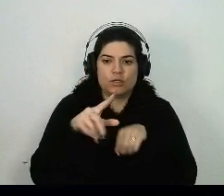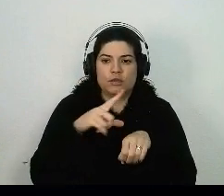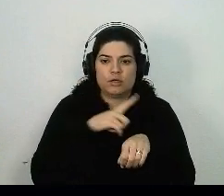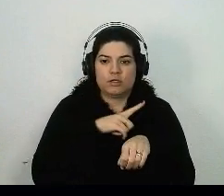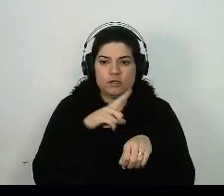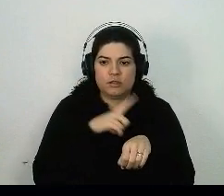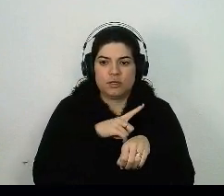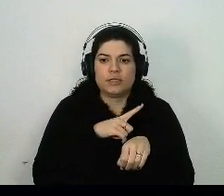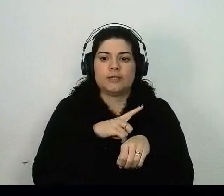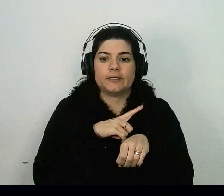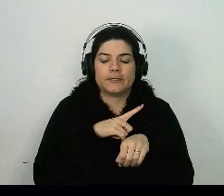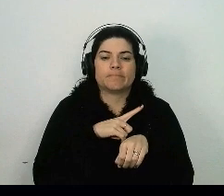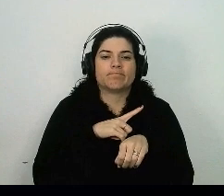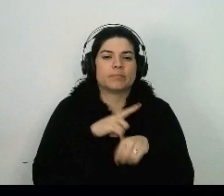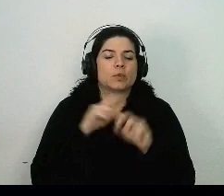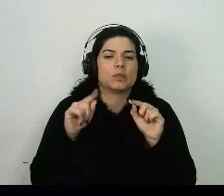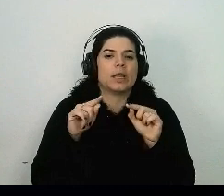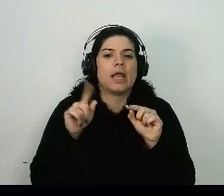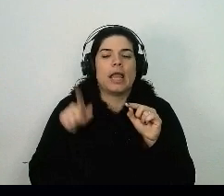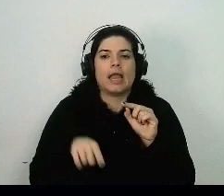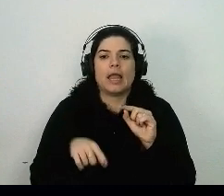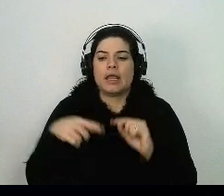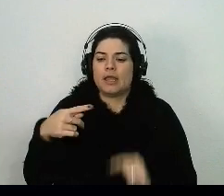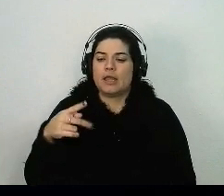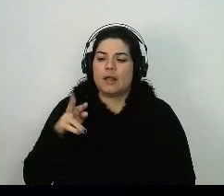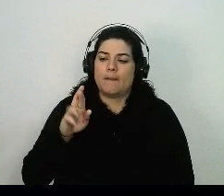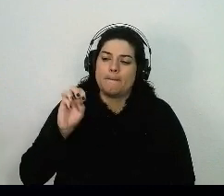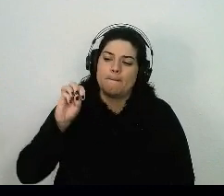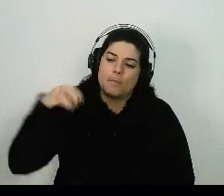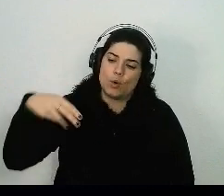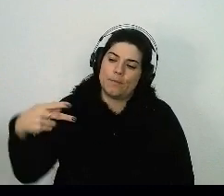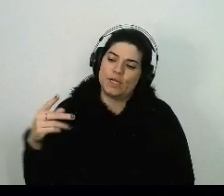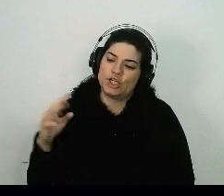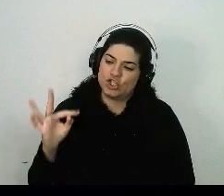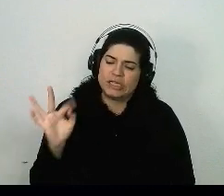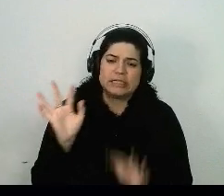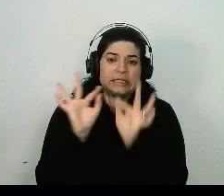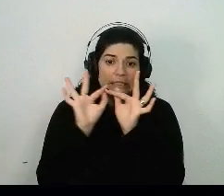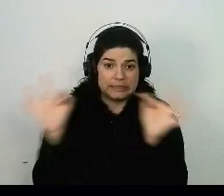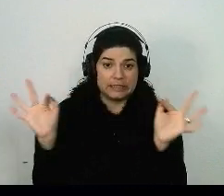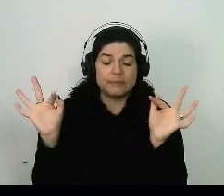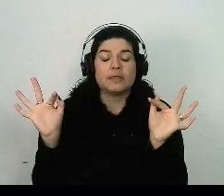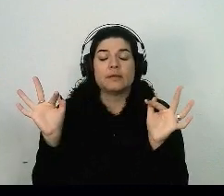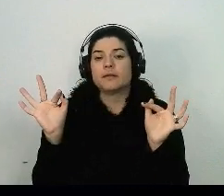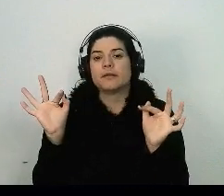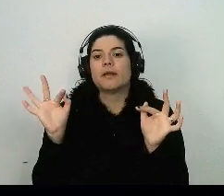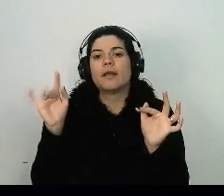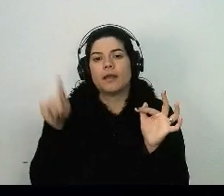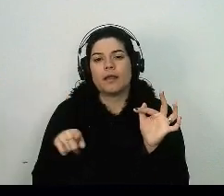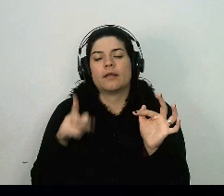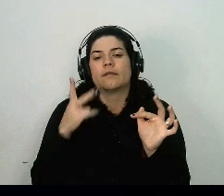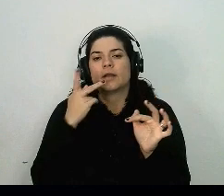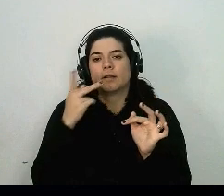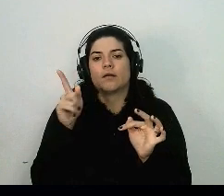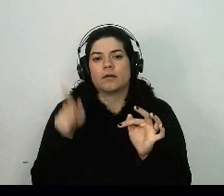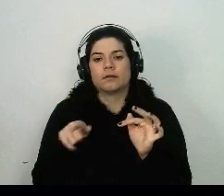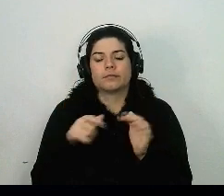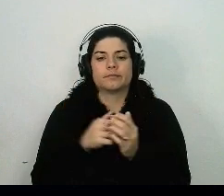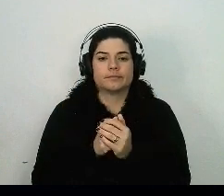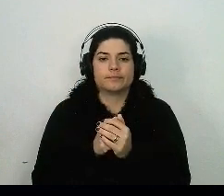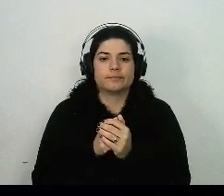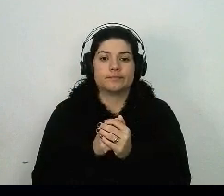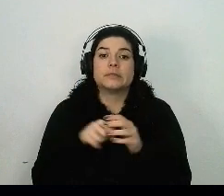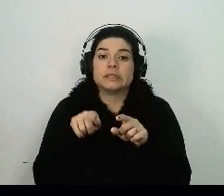design conversacional, é um prompt lá que eu vou falar, é simples, mas não deixa de ser, tá? Como de assistentes visuais. A gente também